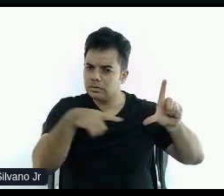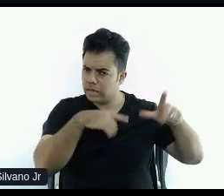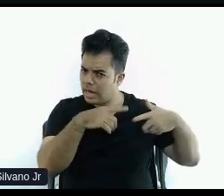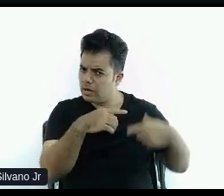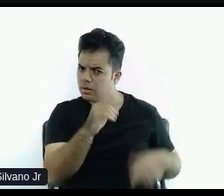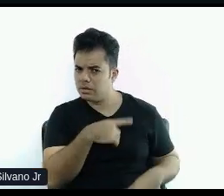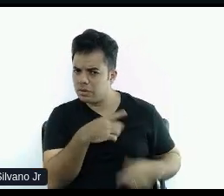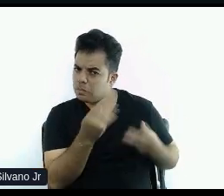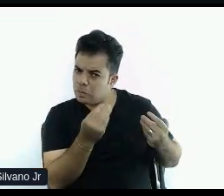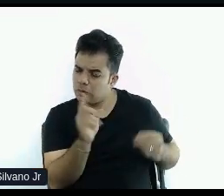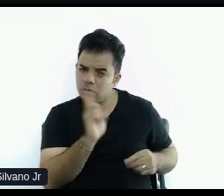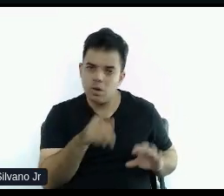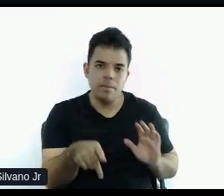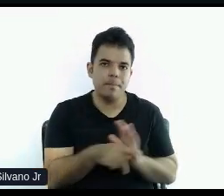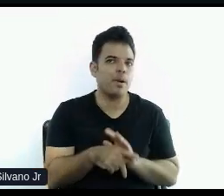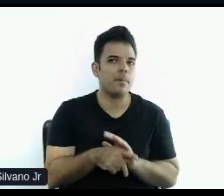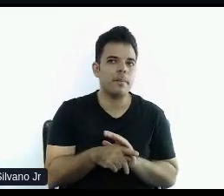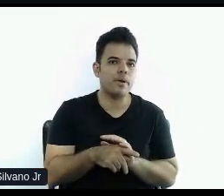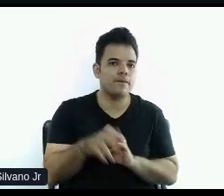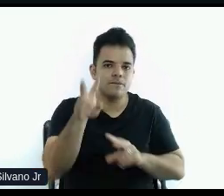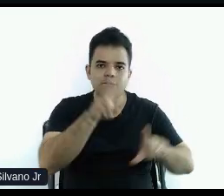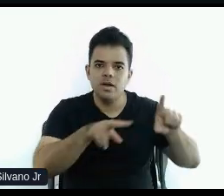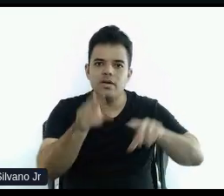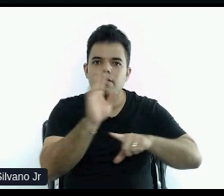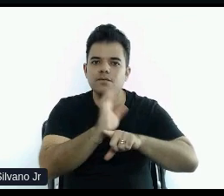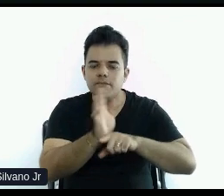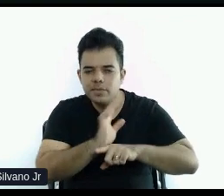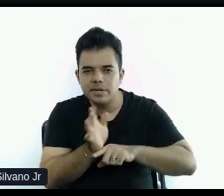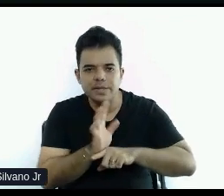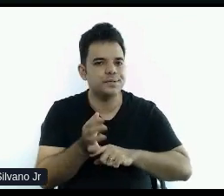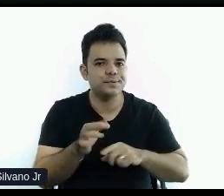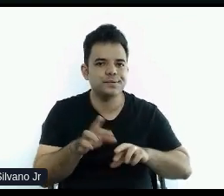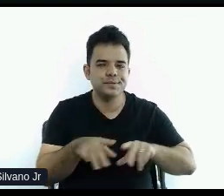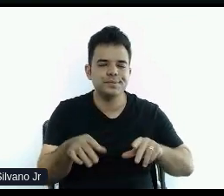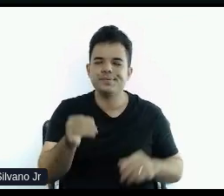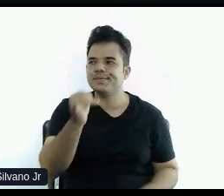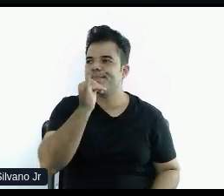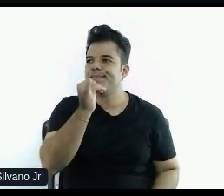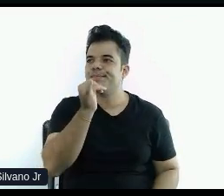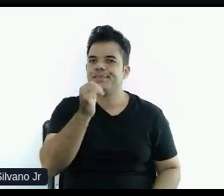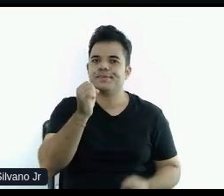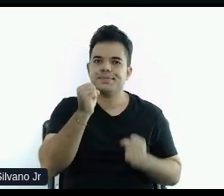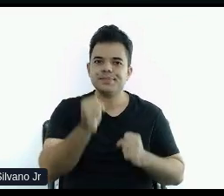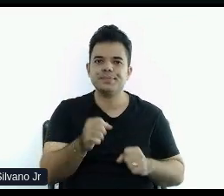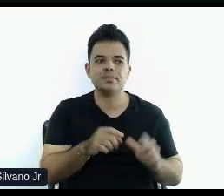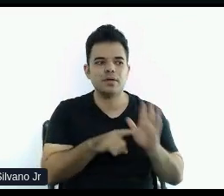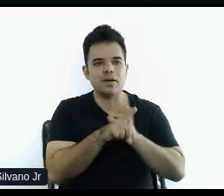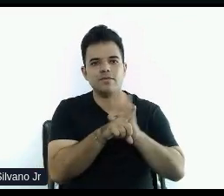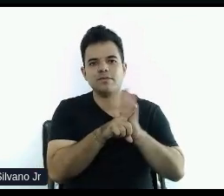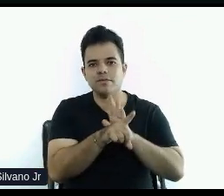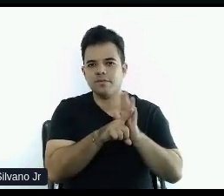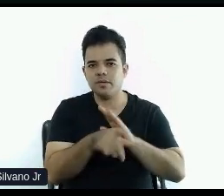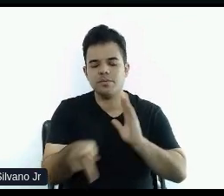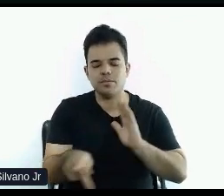de mídia, por exemplo, igual o caso de validações quando a gente vai avaliar um